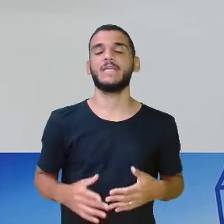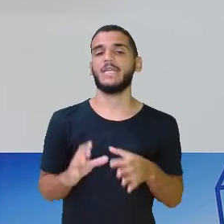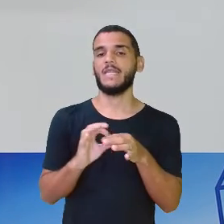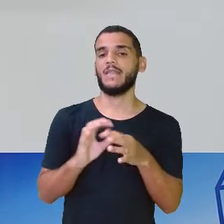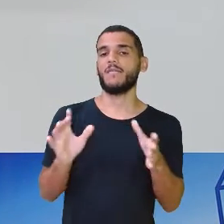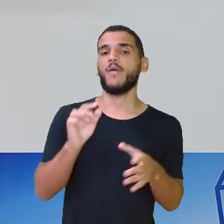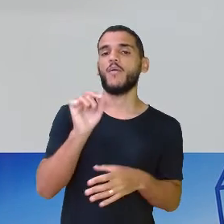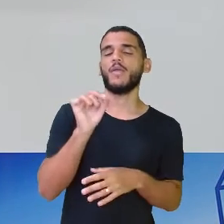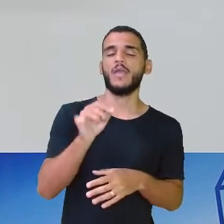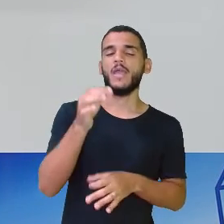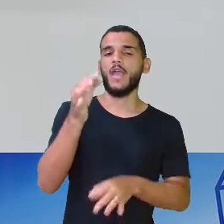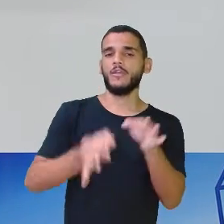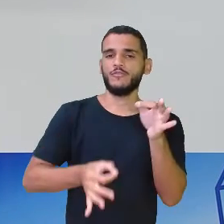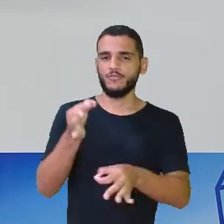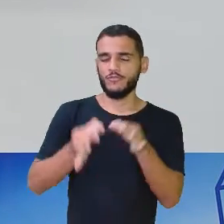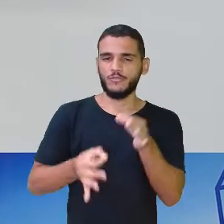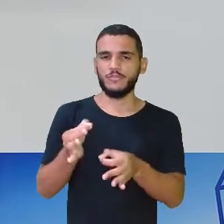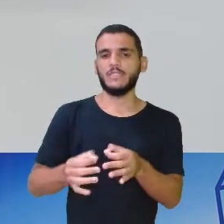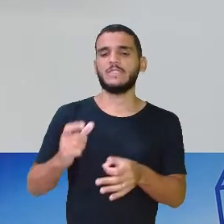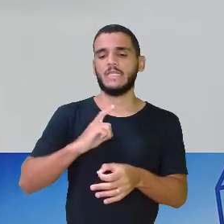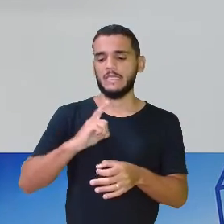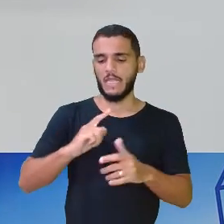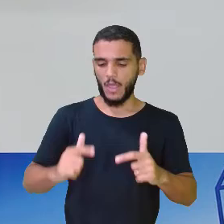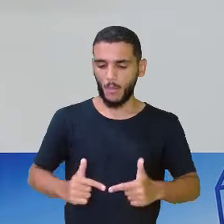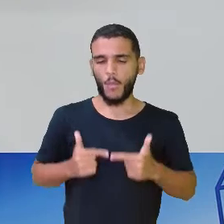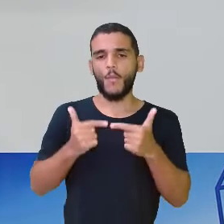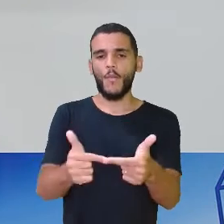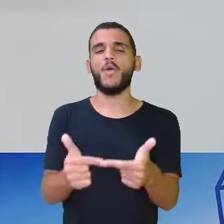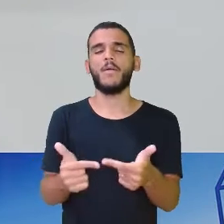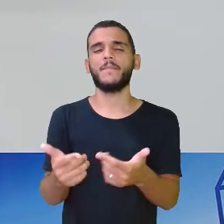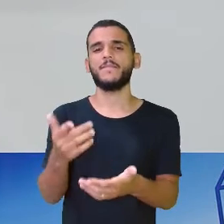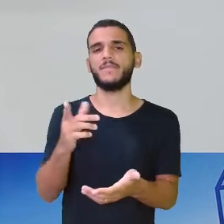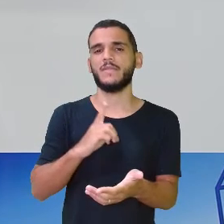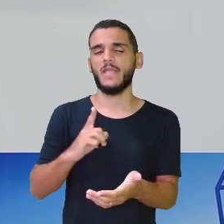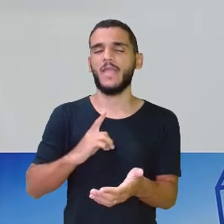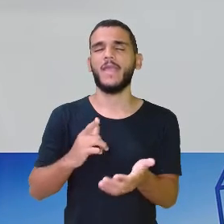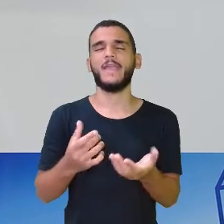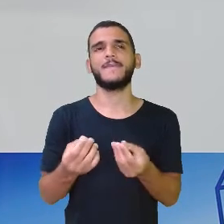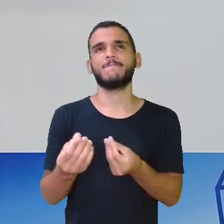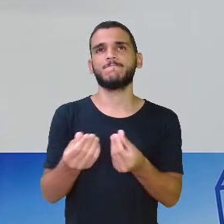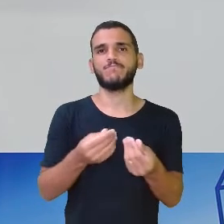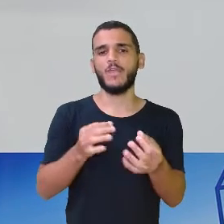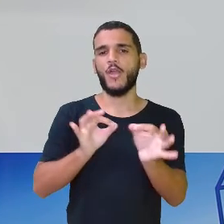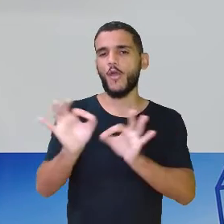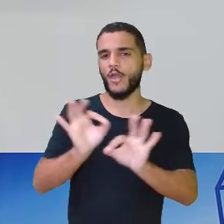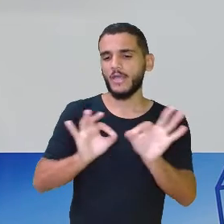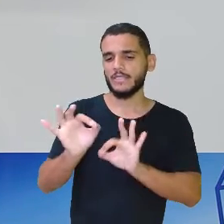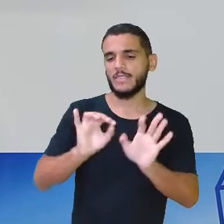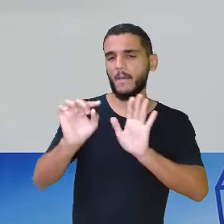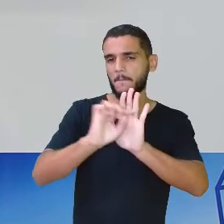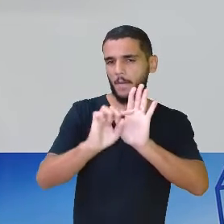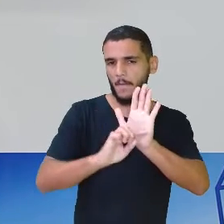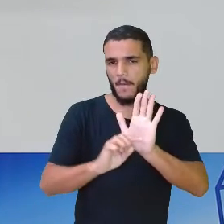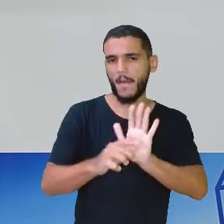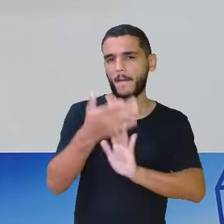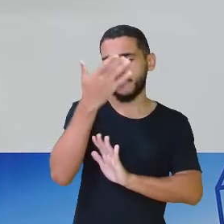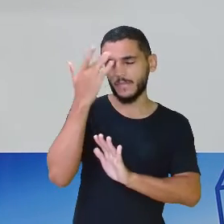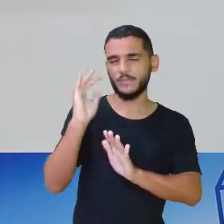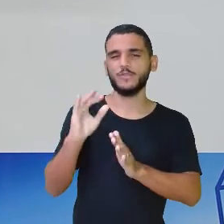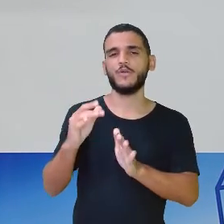né, seguindo os trâmites legais para que os supostos, né, criminosos